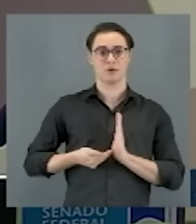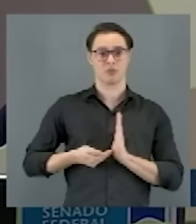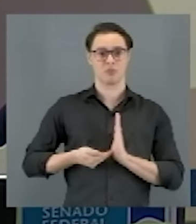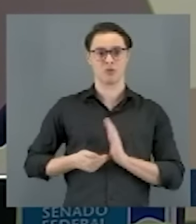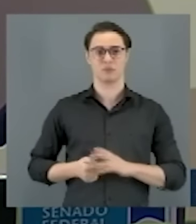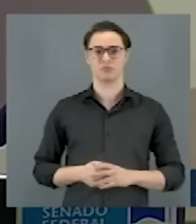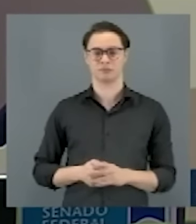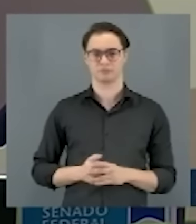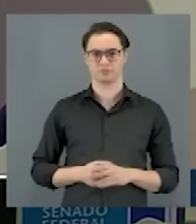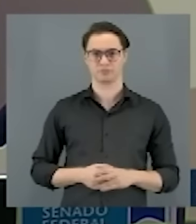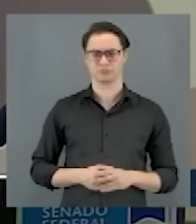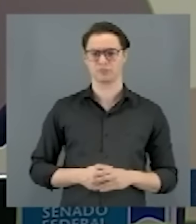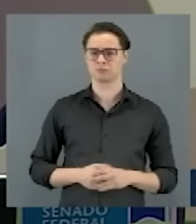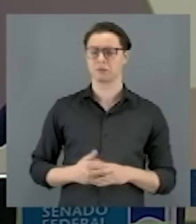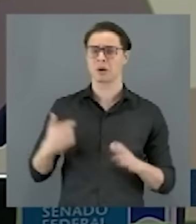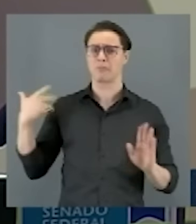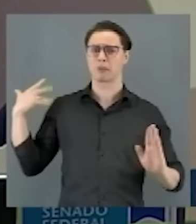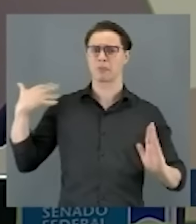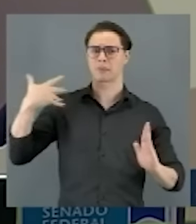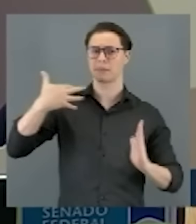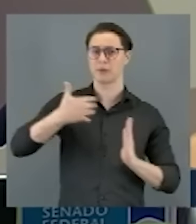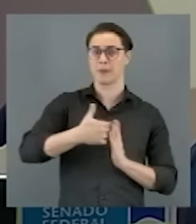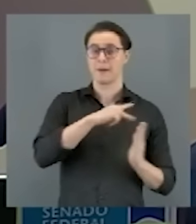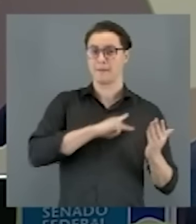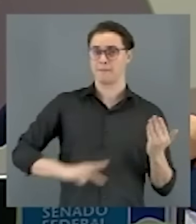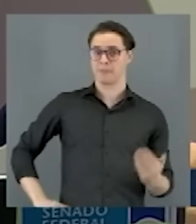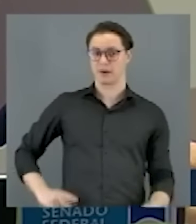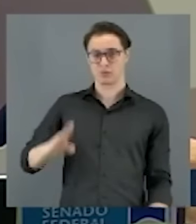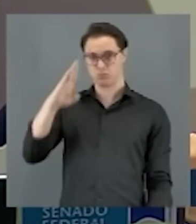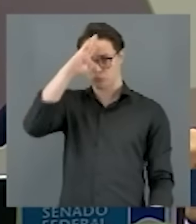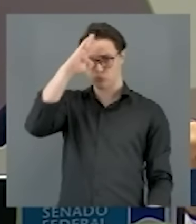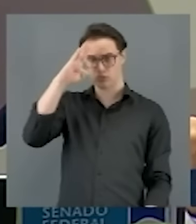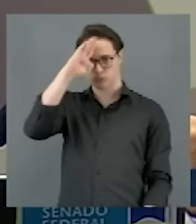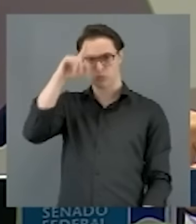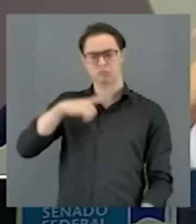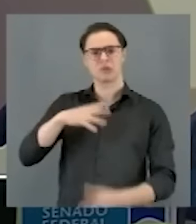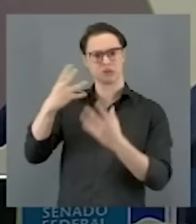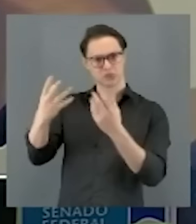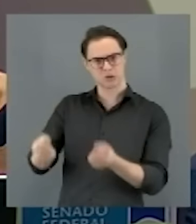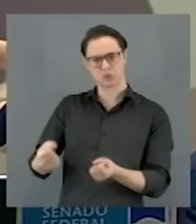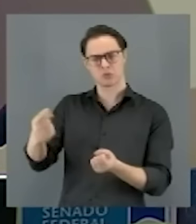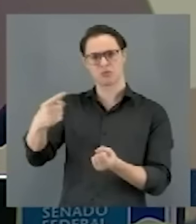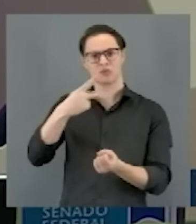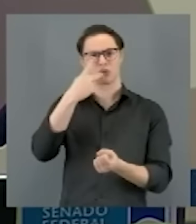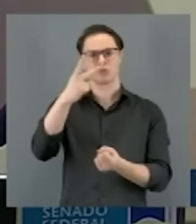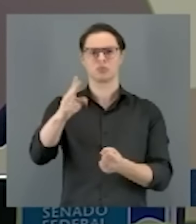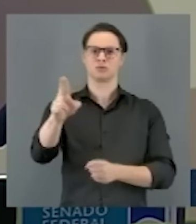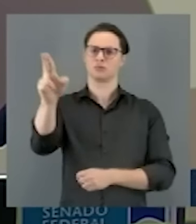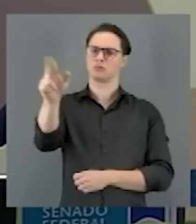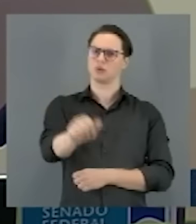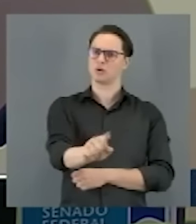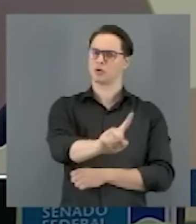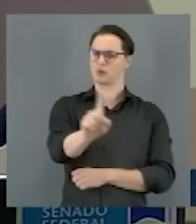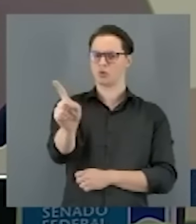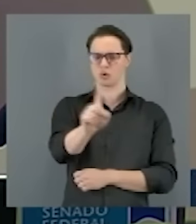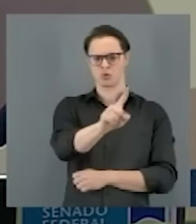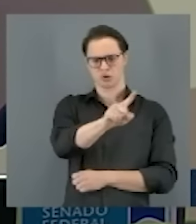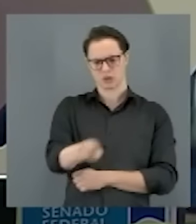Deputados. Posteriormente, o presidente Bolsonaro enfrentou essa questão e disse não ao seguro